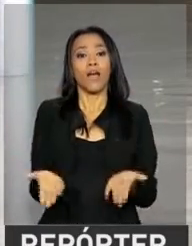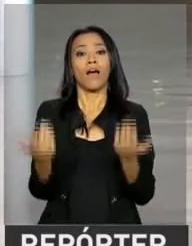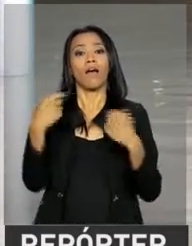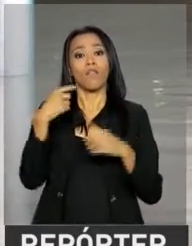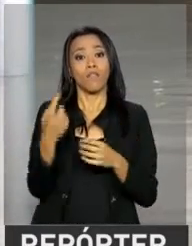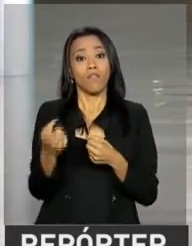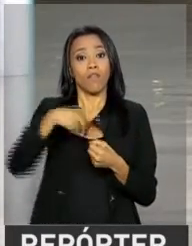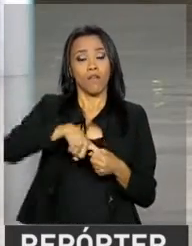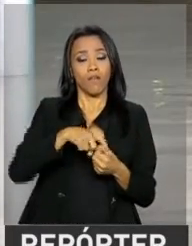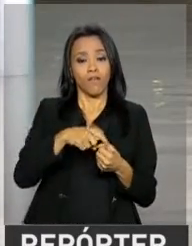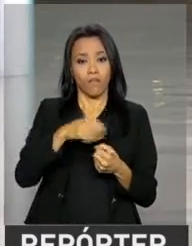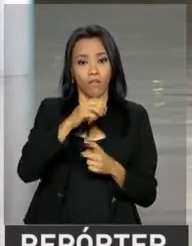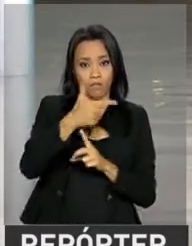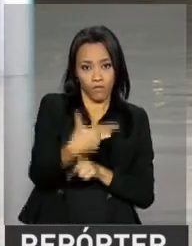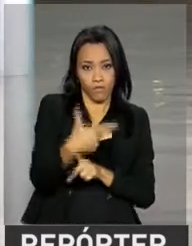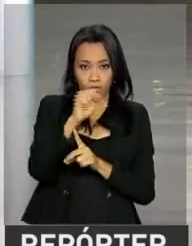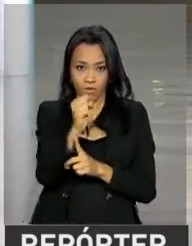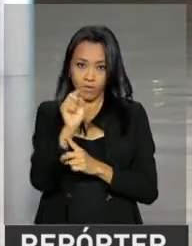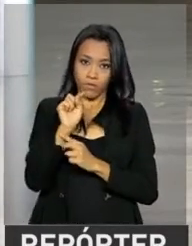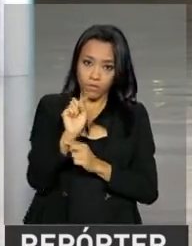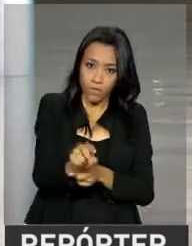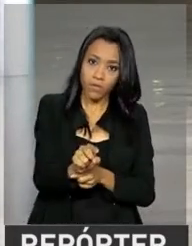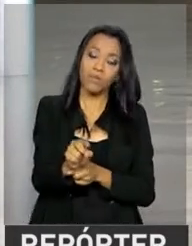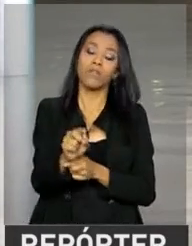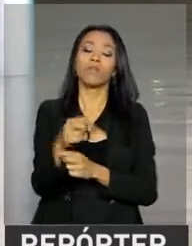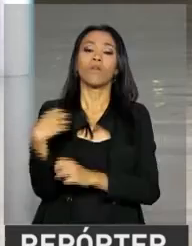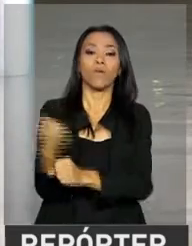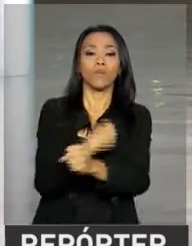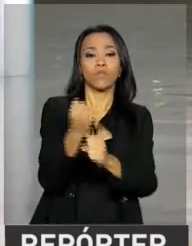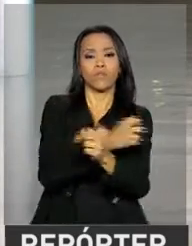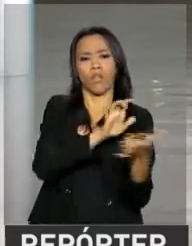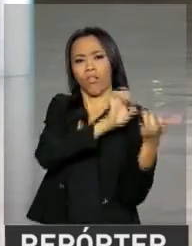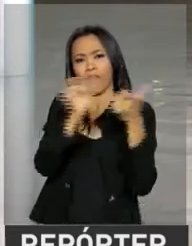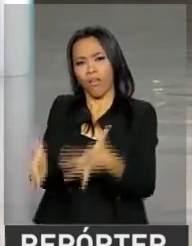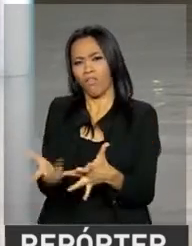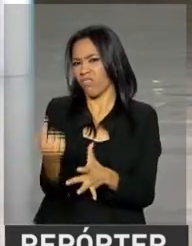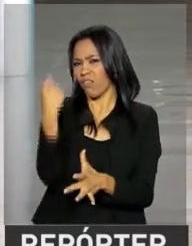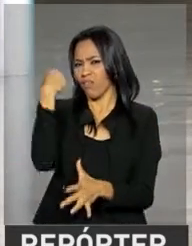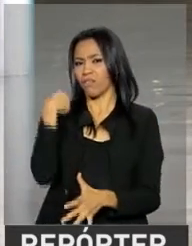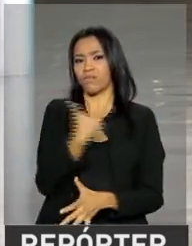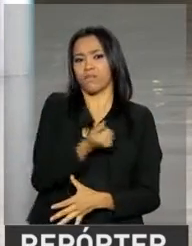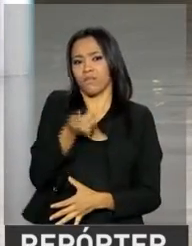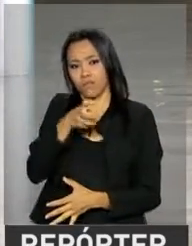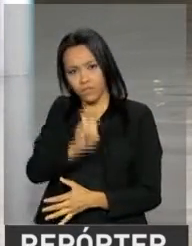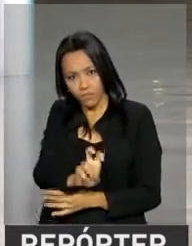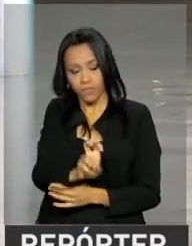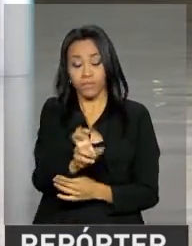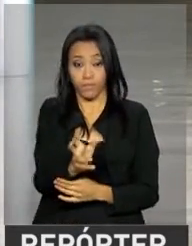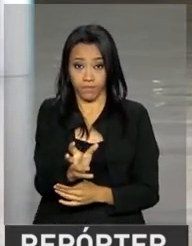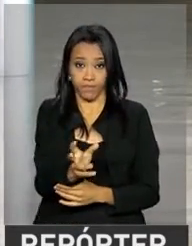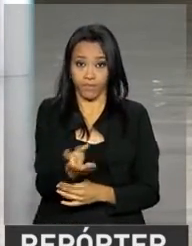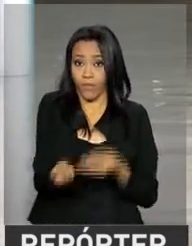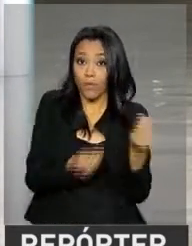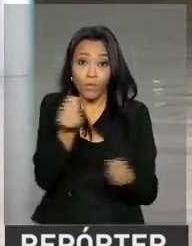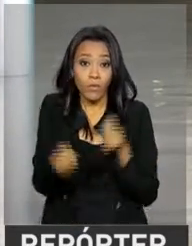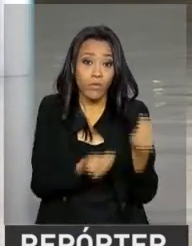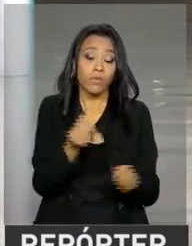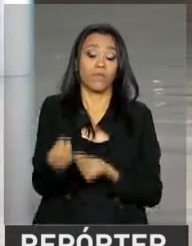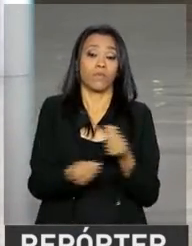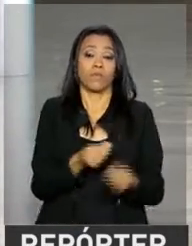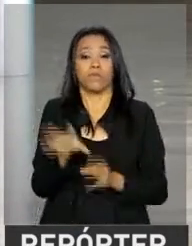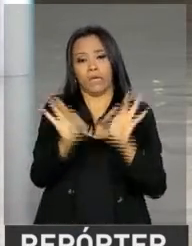28 mil unidades que estavam paralisadas desde 2015 bom com efeitos positivos